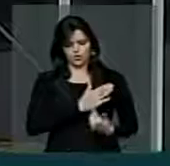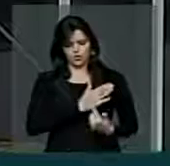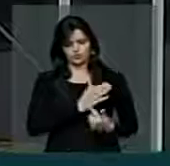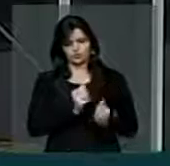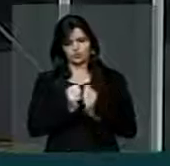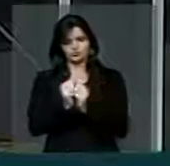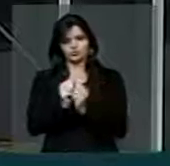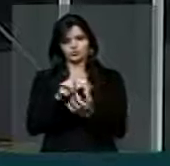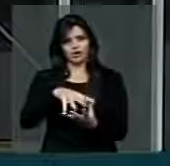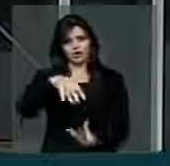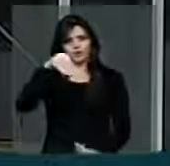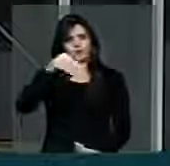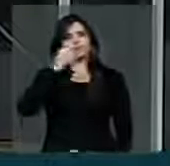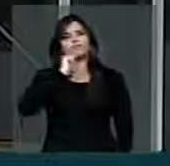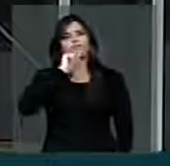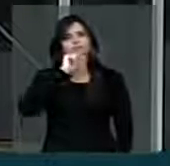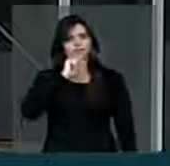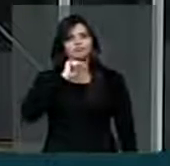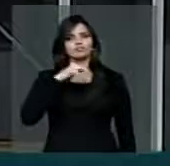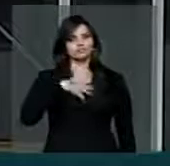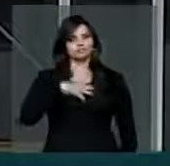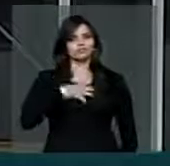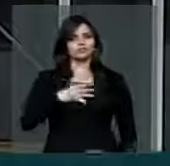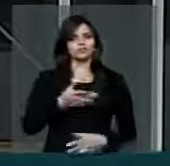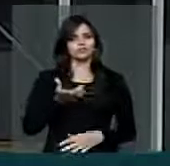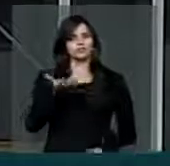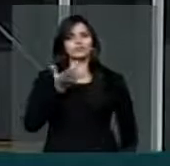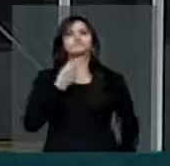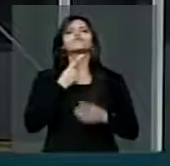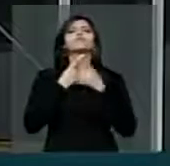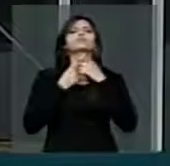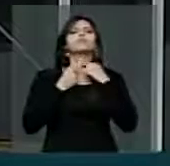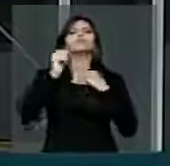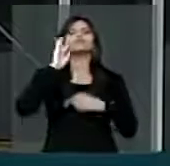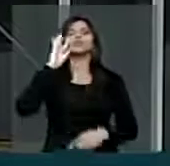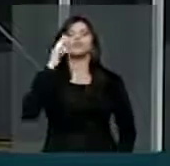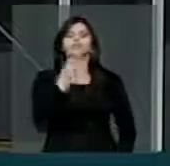e na sua alma de mãe acalentou para ele.